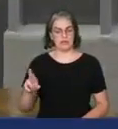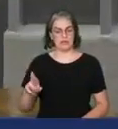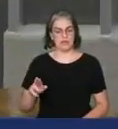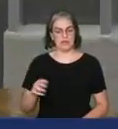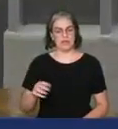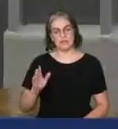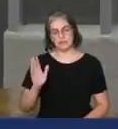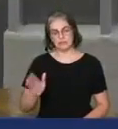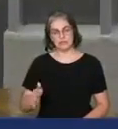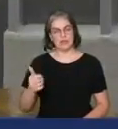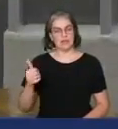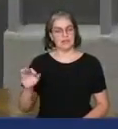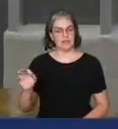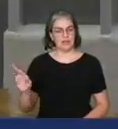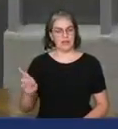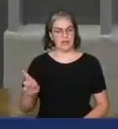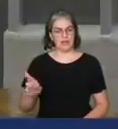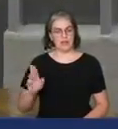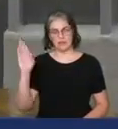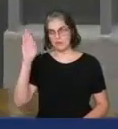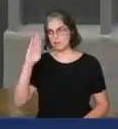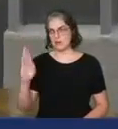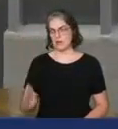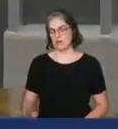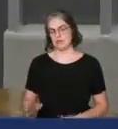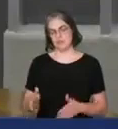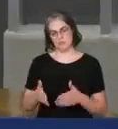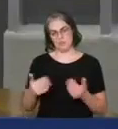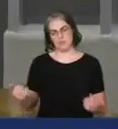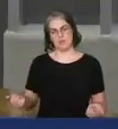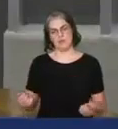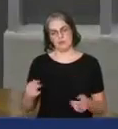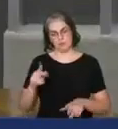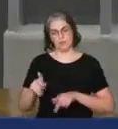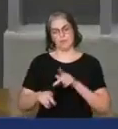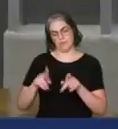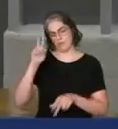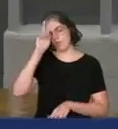país, pessoal. O povo brasileiro tem memória, por isso Bolsonaro perdeu a eleição.